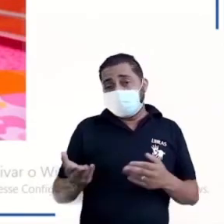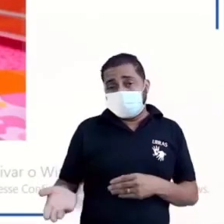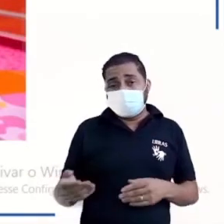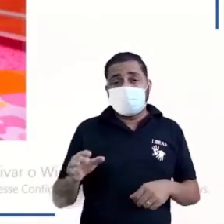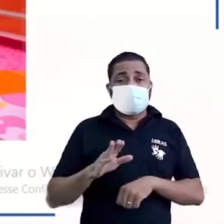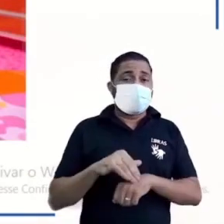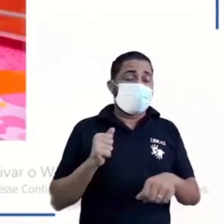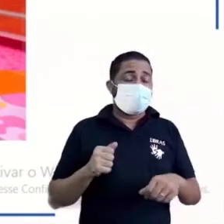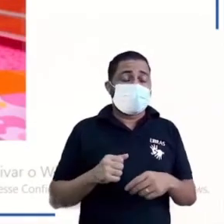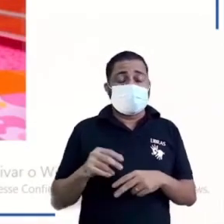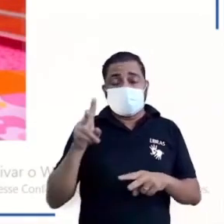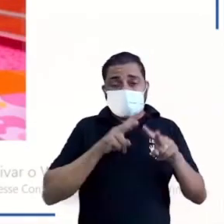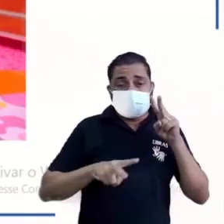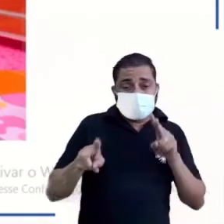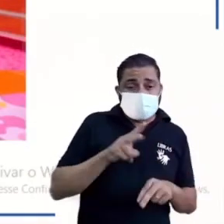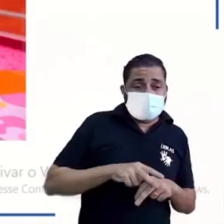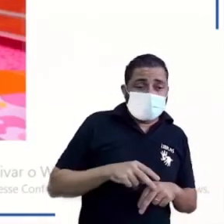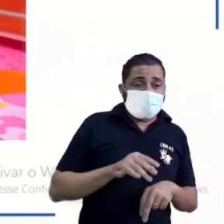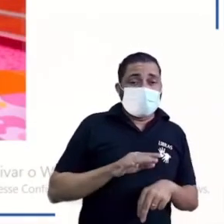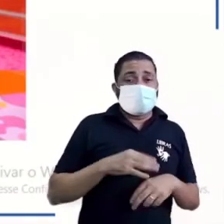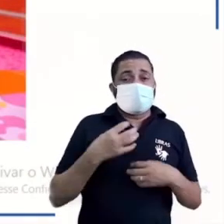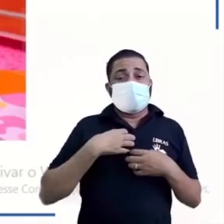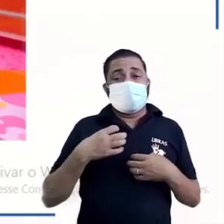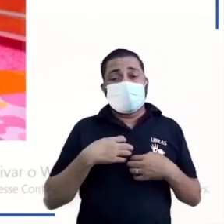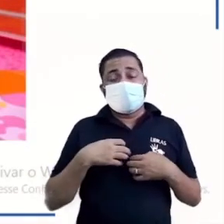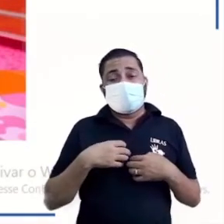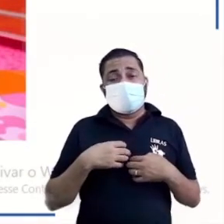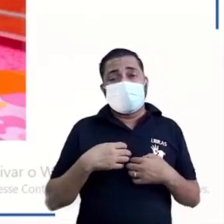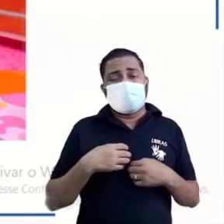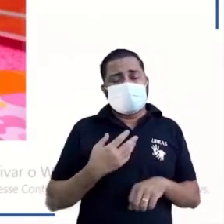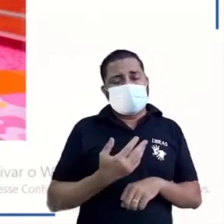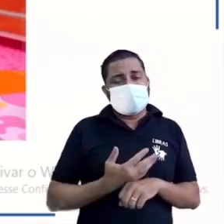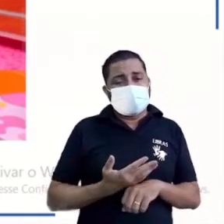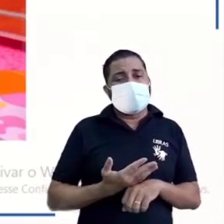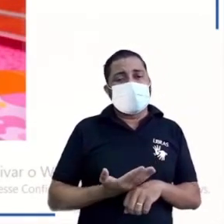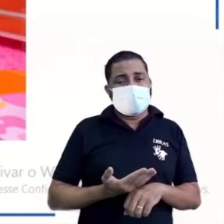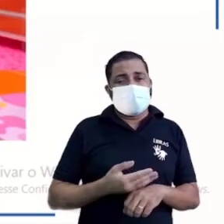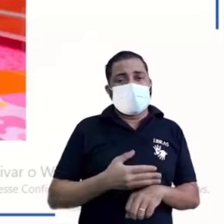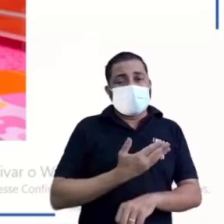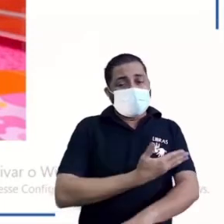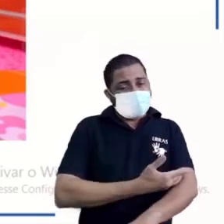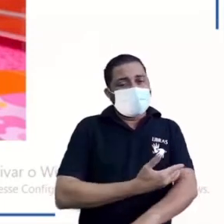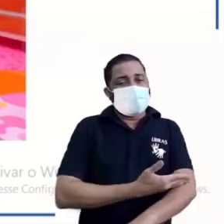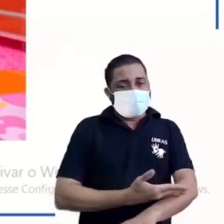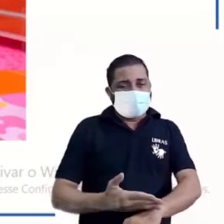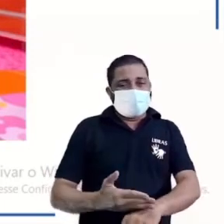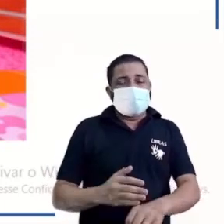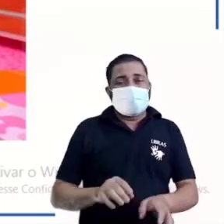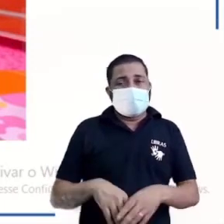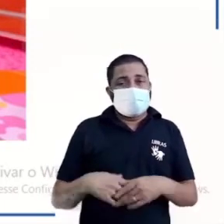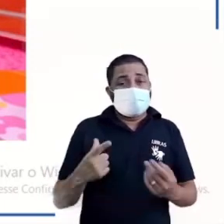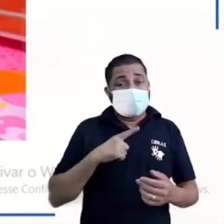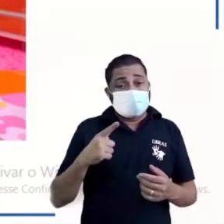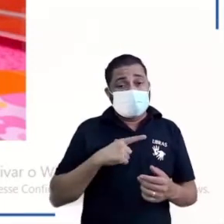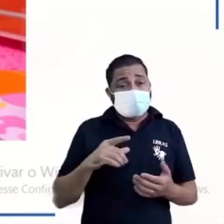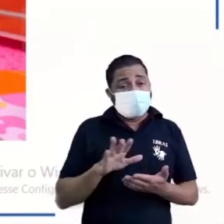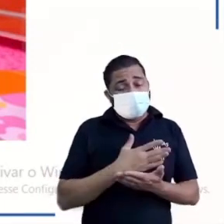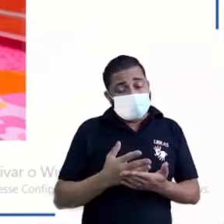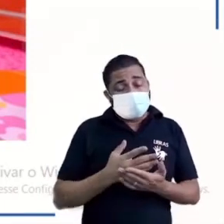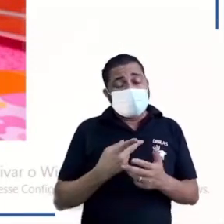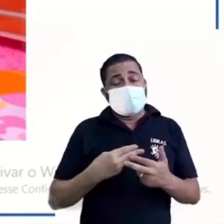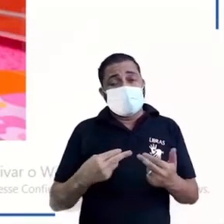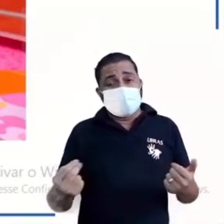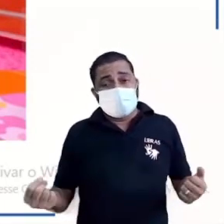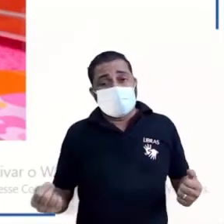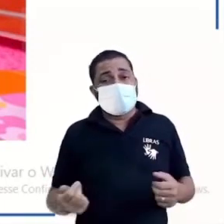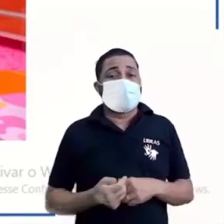Você chama a atenção, mas de maneira mais educada, mais tranquila. Né? Então, nós temos aqui alguns elementos com cores